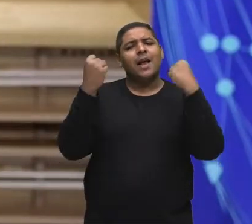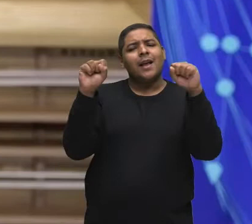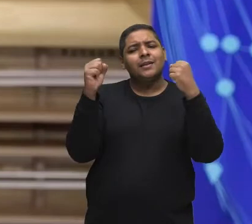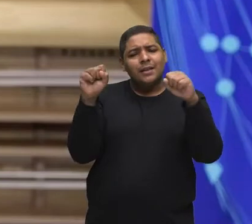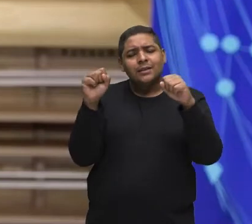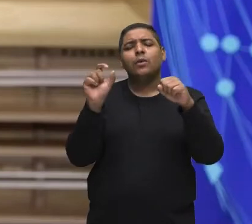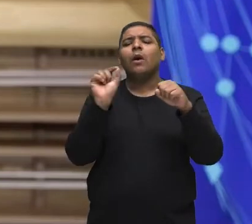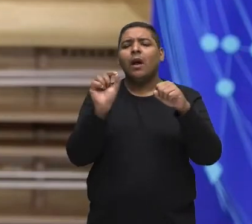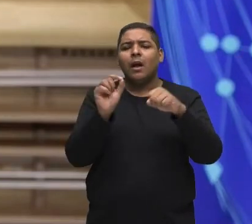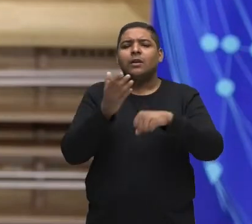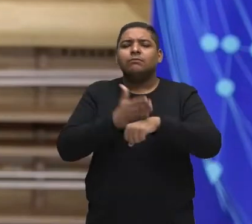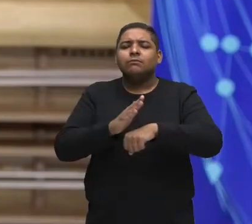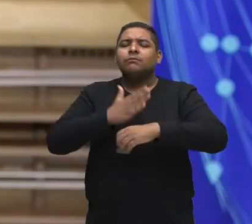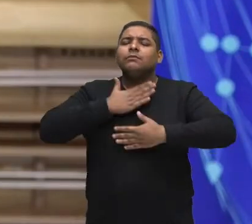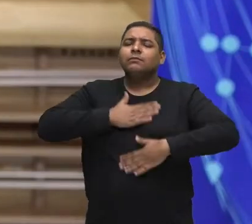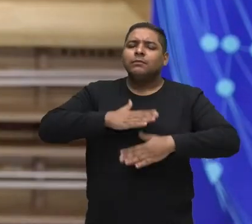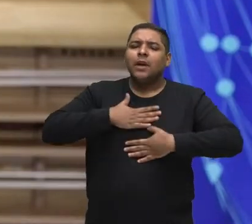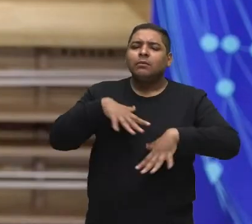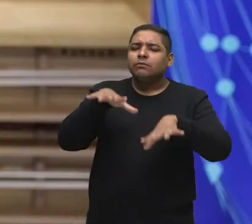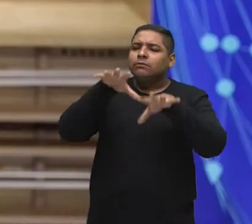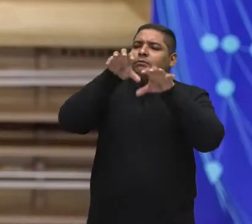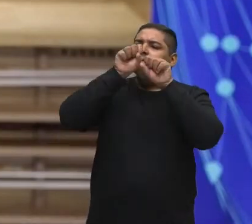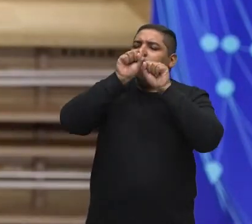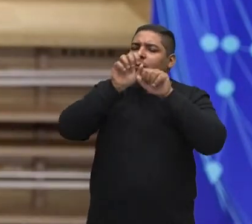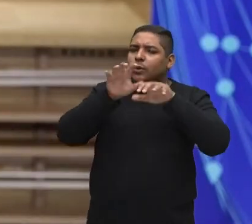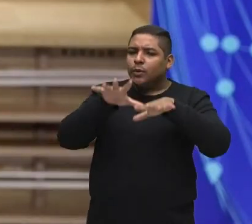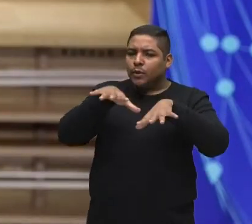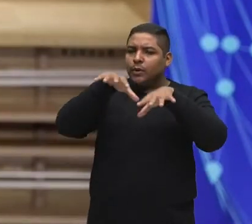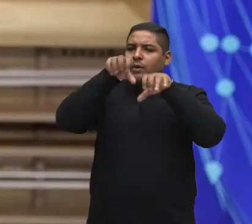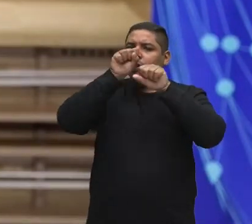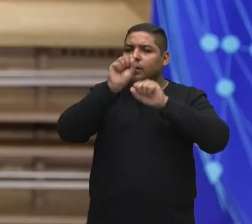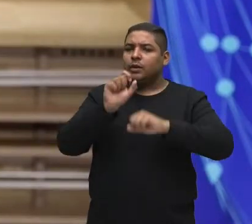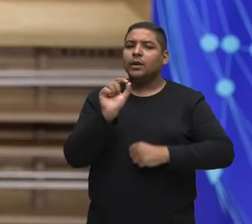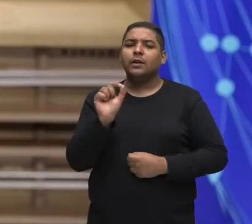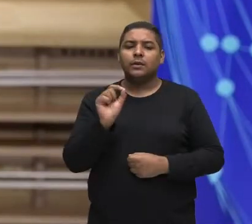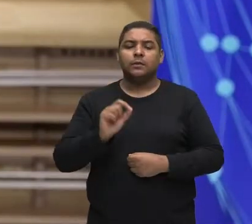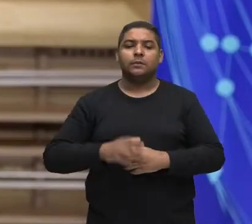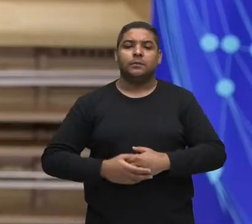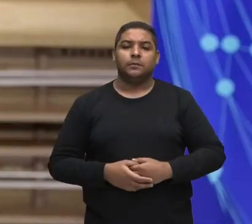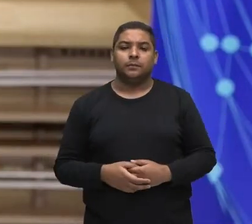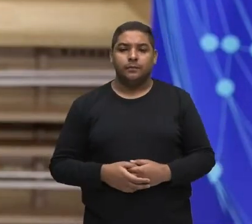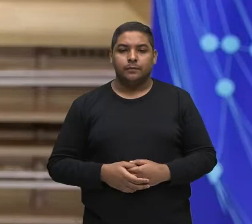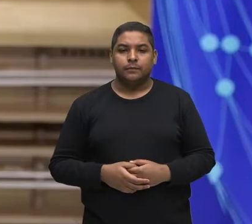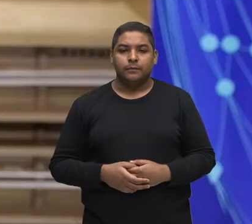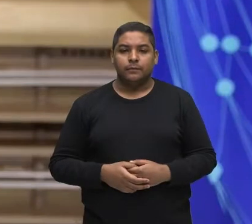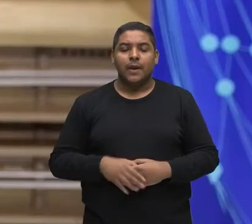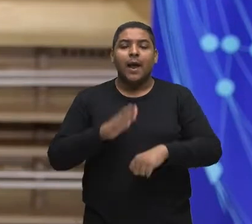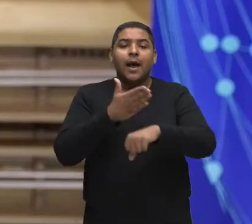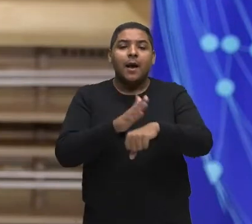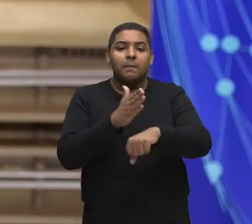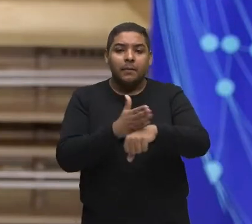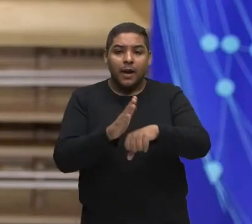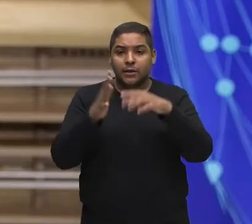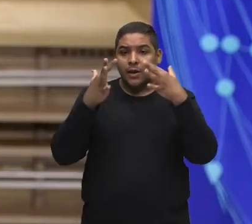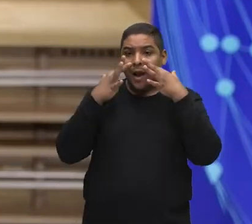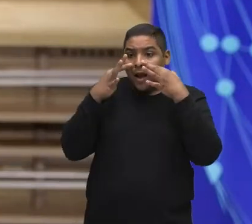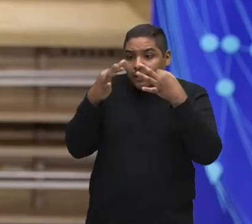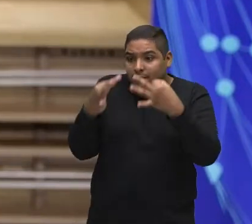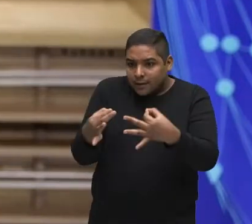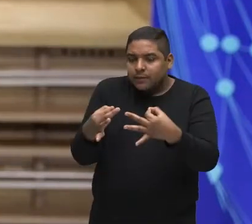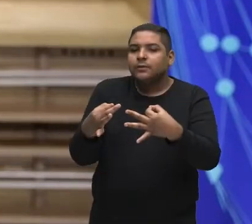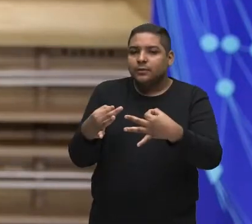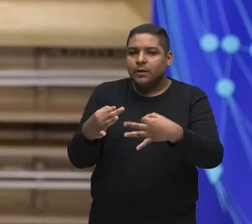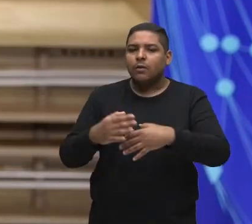de relaxamento, de respiração ou até de mindfulness, que é a prática da atenção plena.